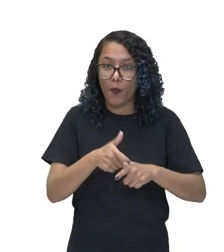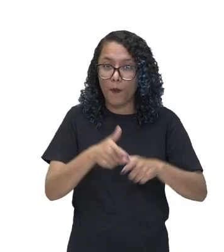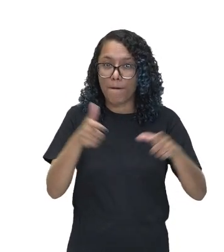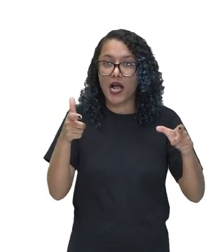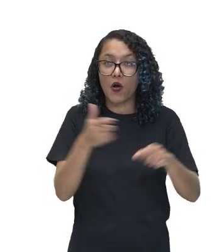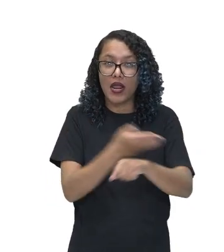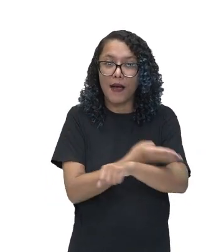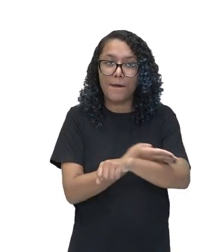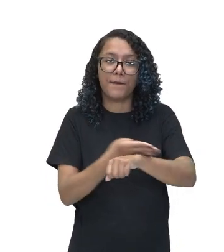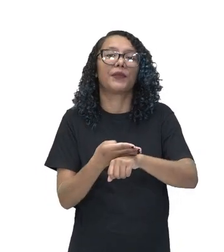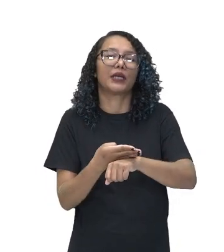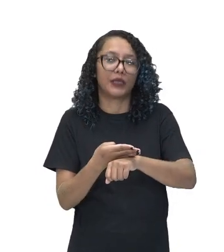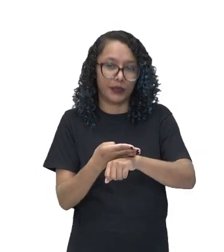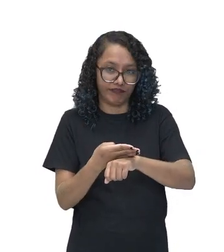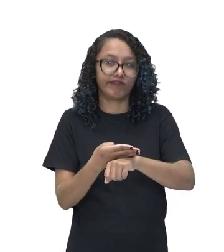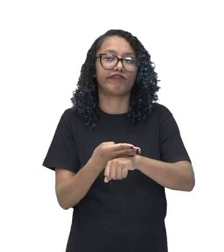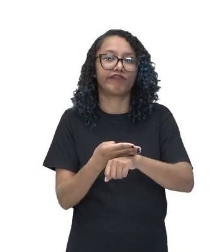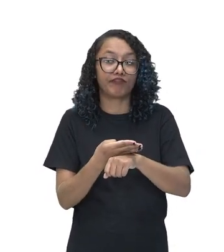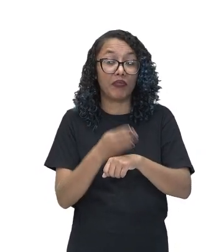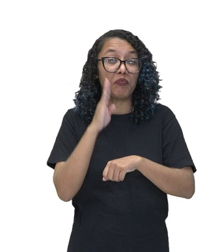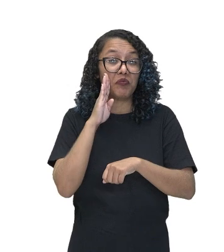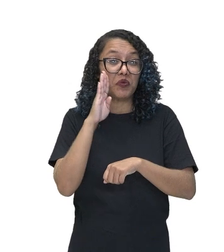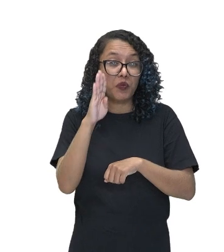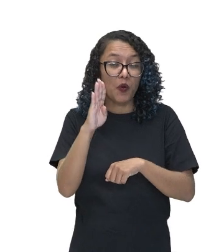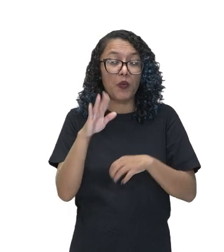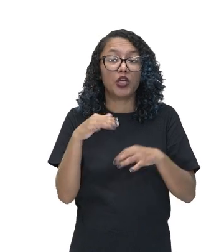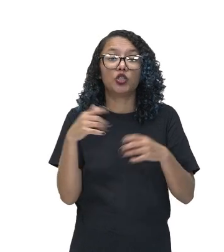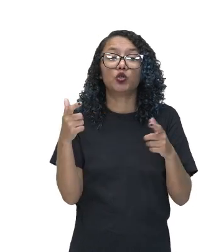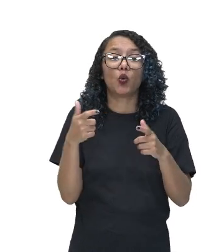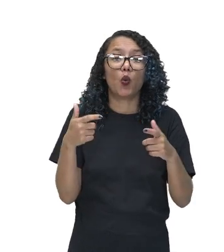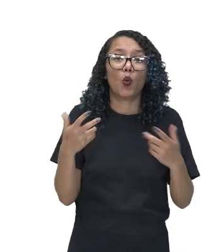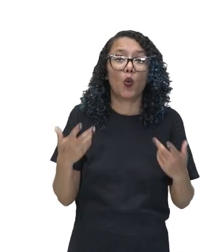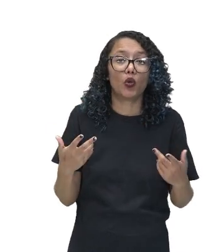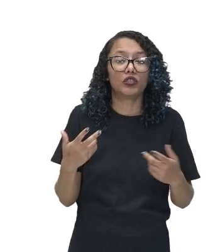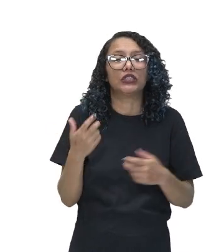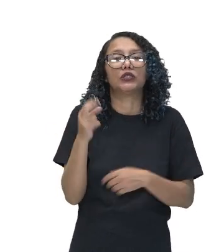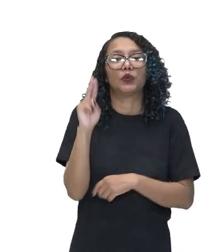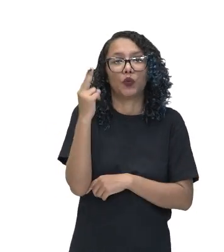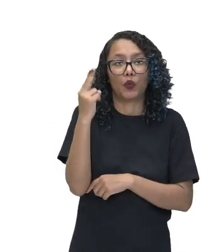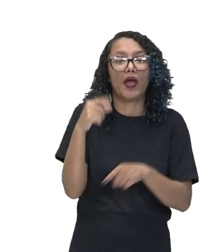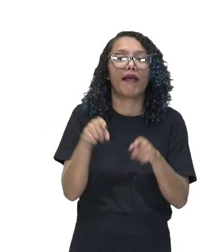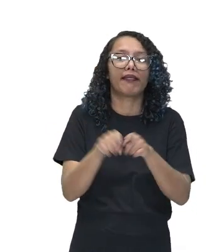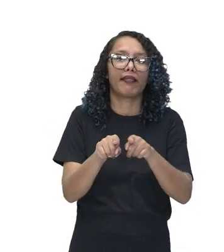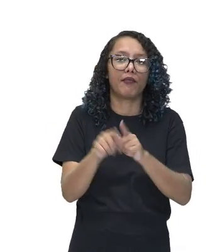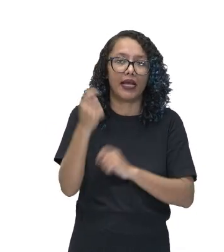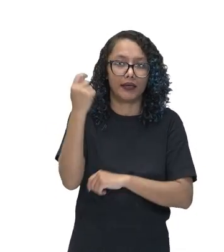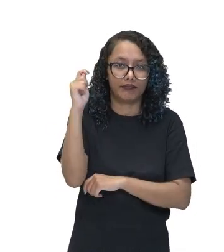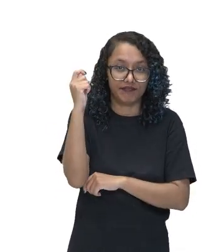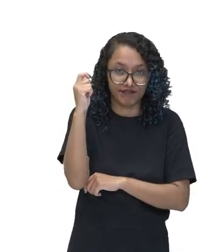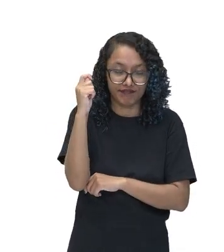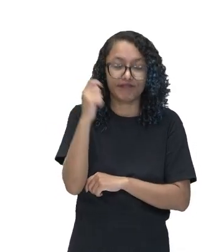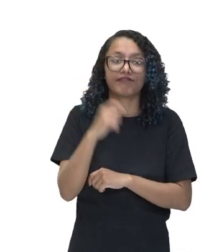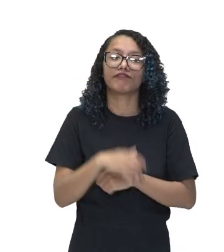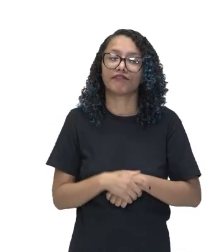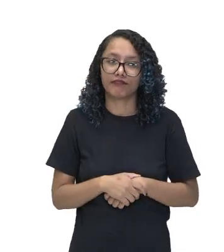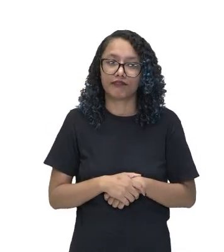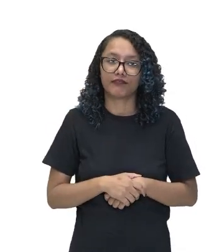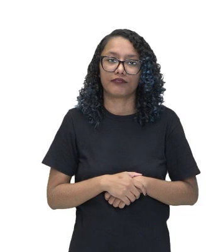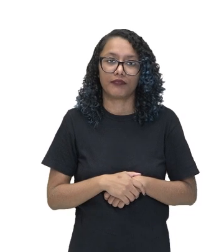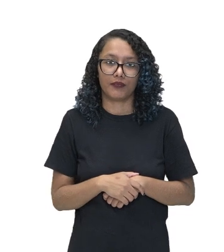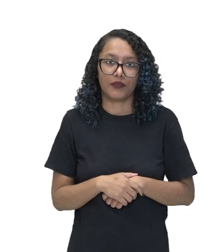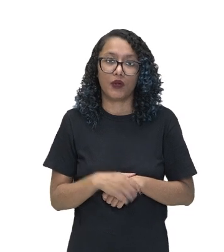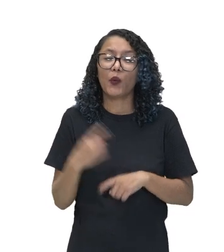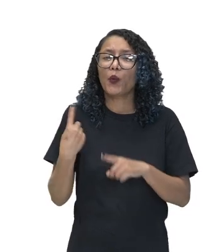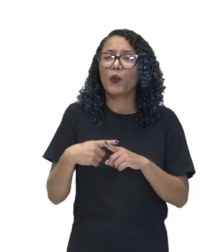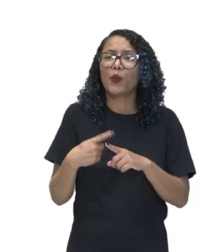predominantemente branca, principalmente no Uruguai e na Argentina. Isso tudo por